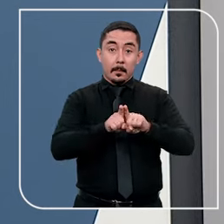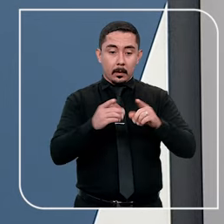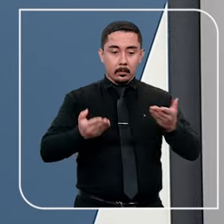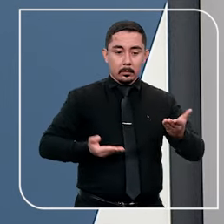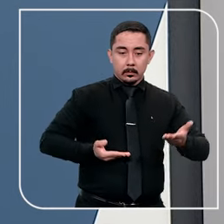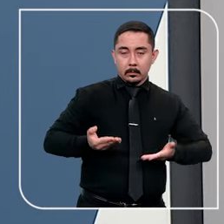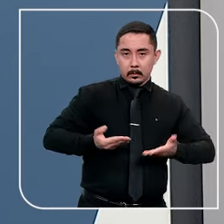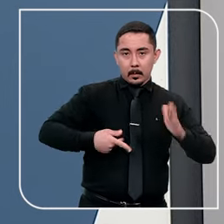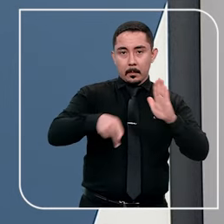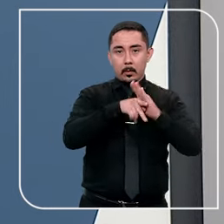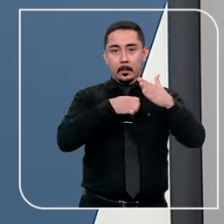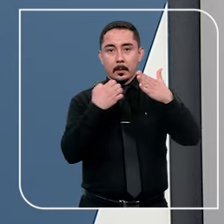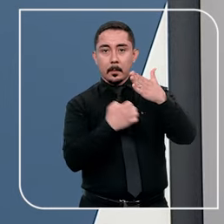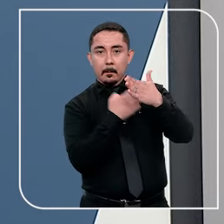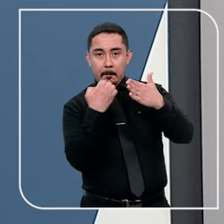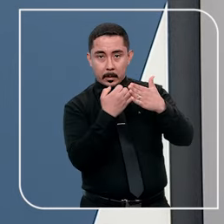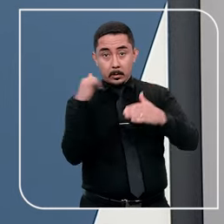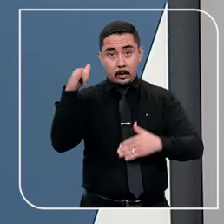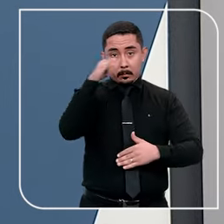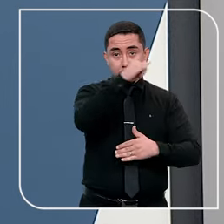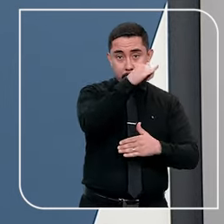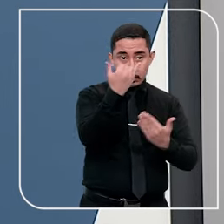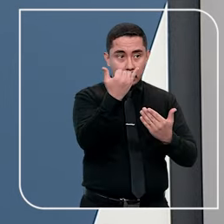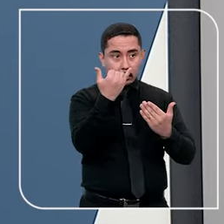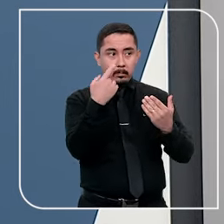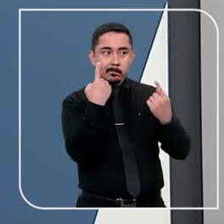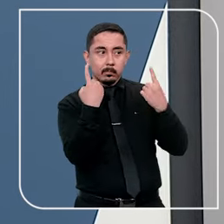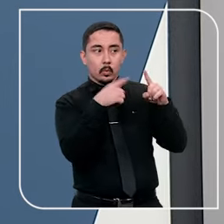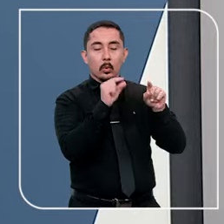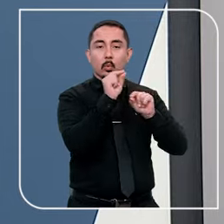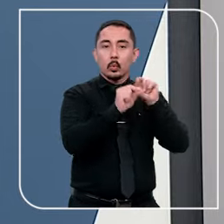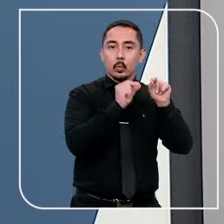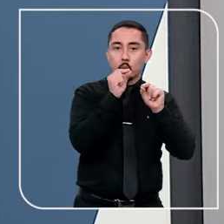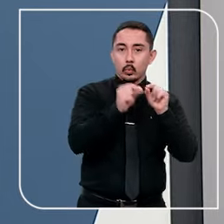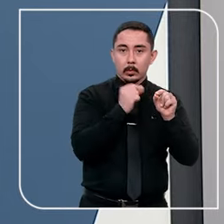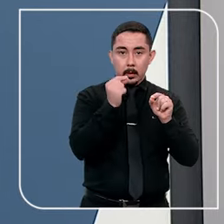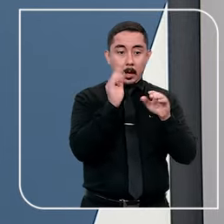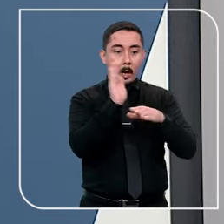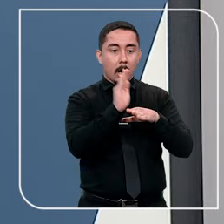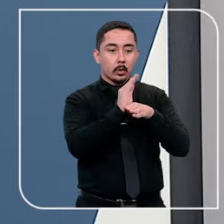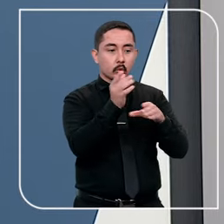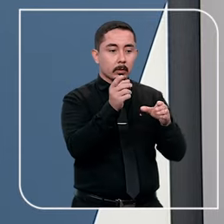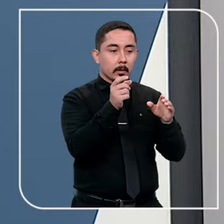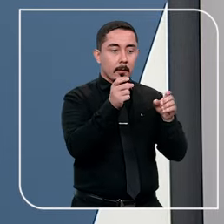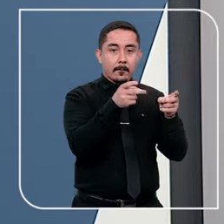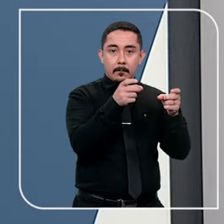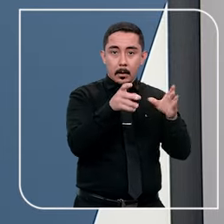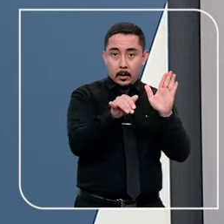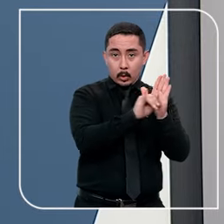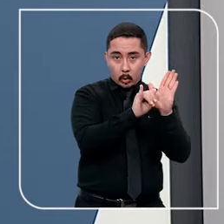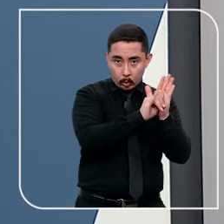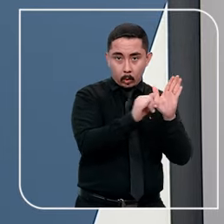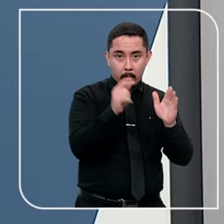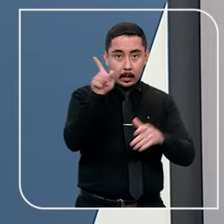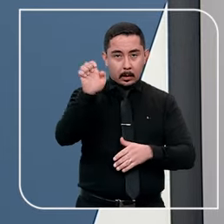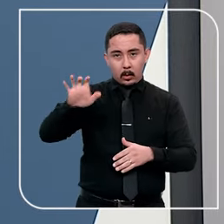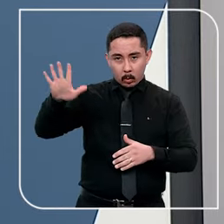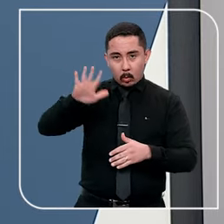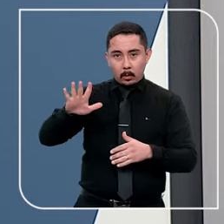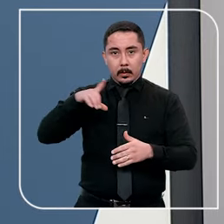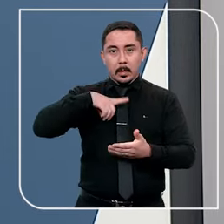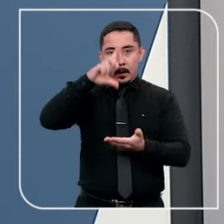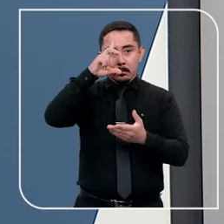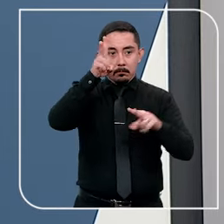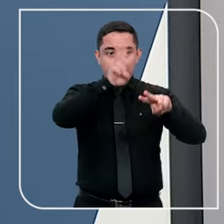e o funcionário de uma empresa aérea acusado de ajudar traficantes a enviar drogas para a Europa tem prisão